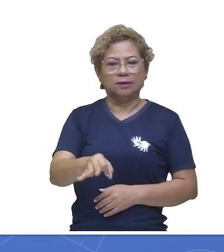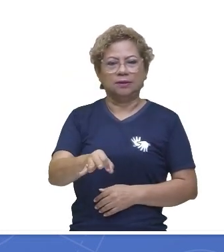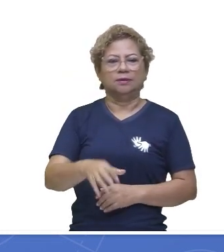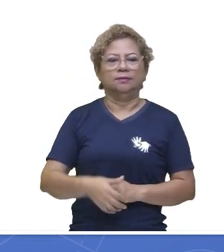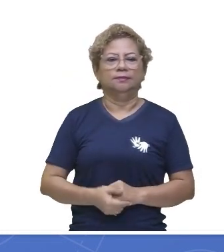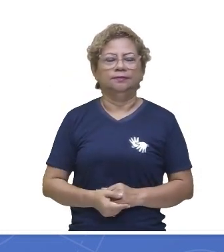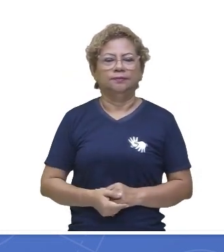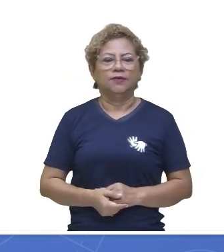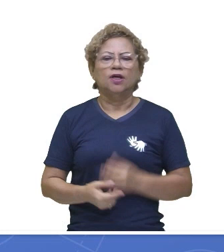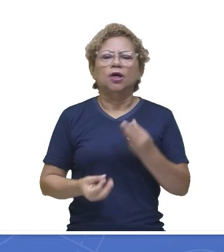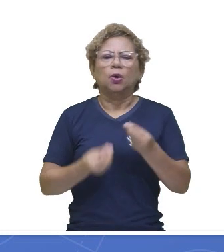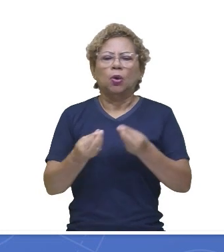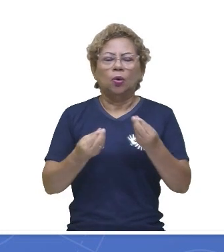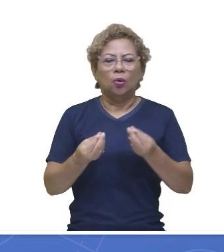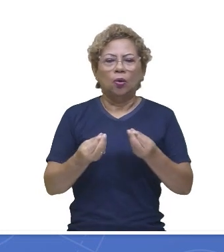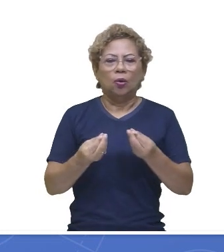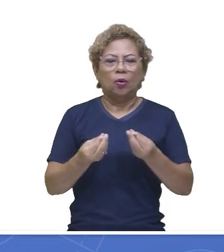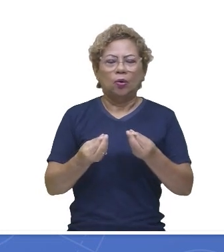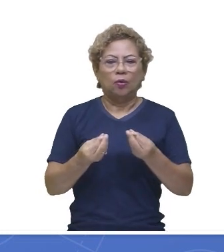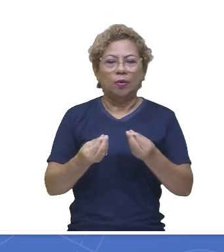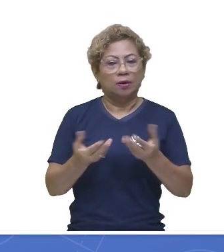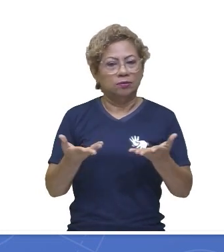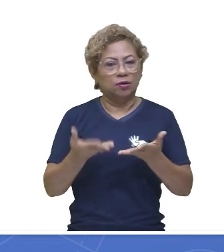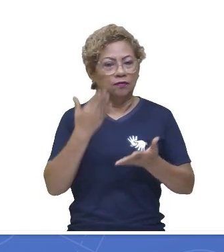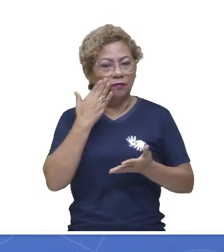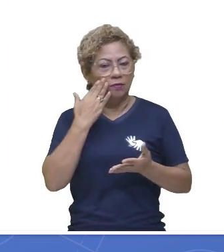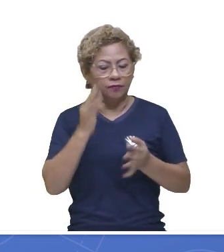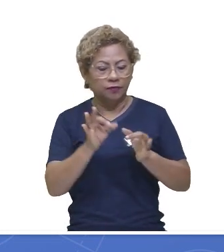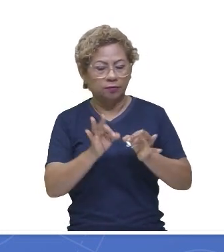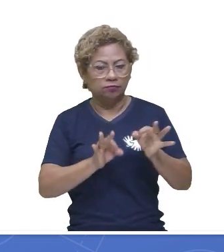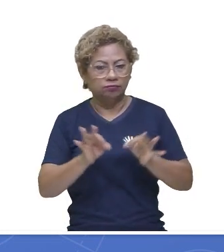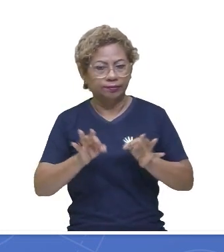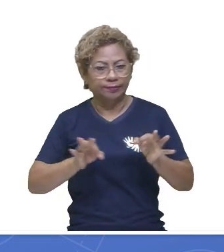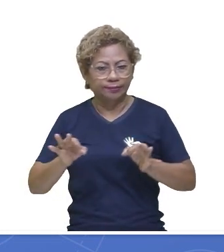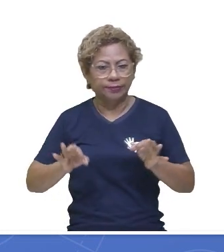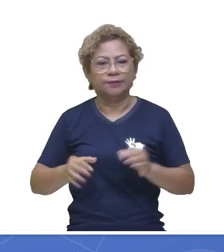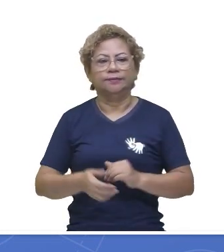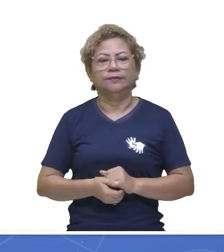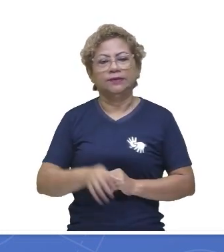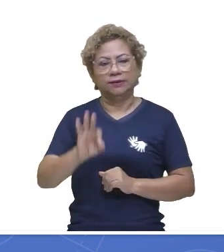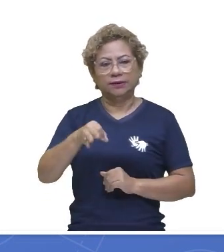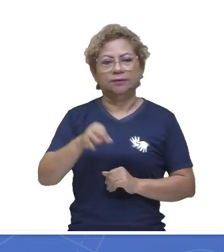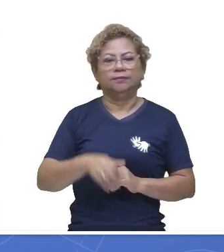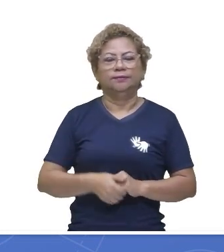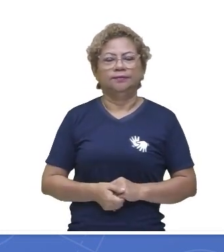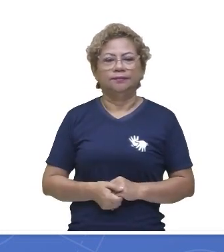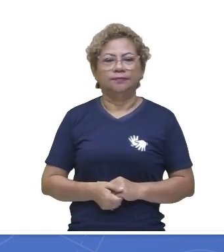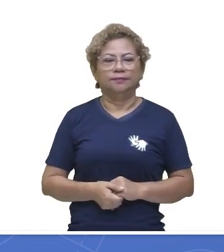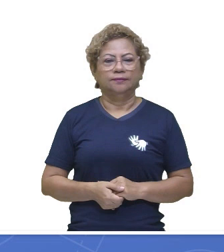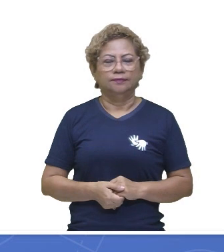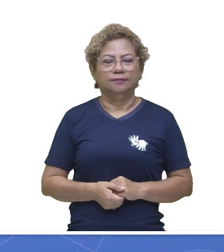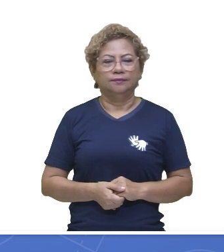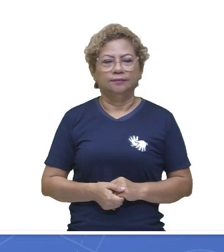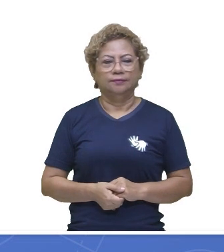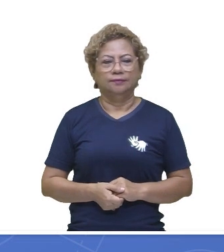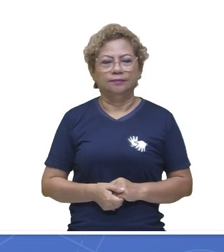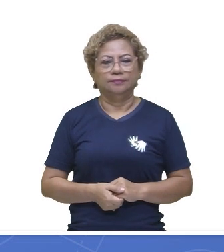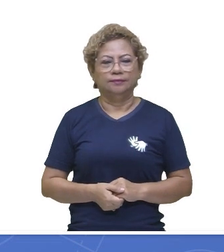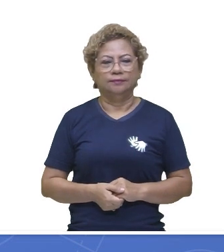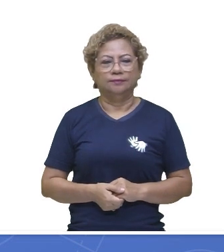aqui observar então o gabarito da nossa questão número 1, certo? Então veja,